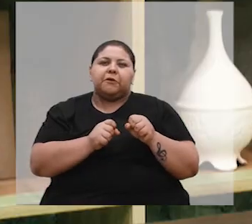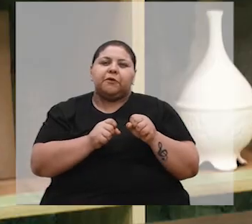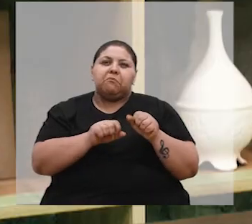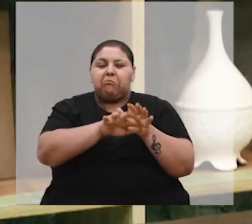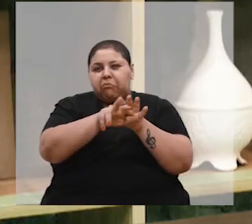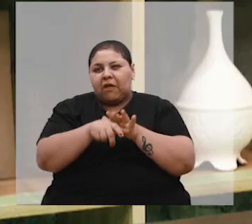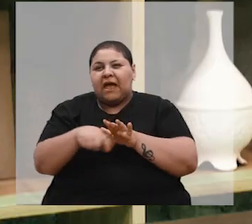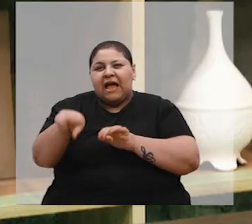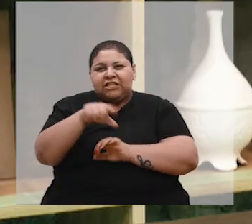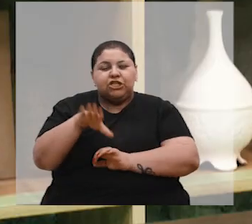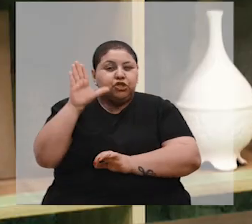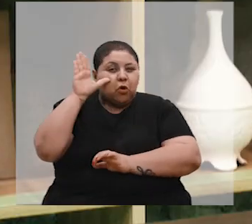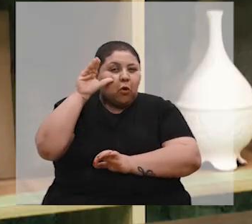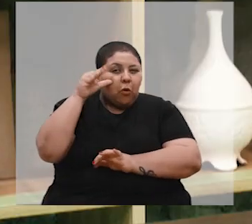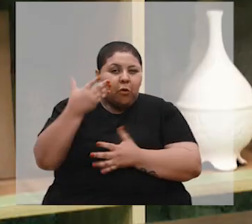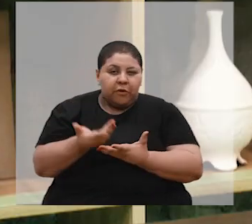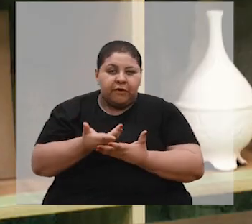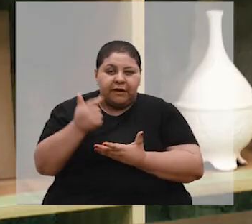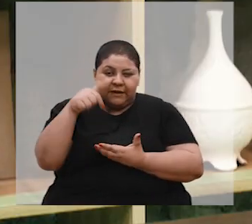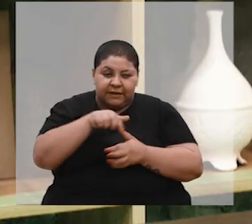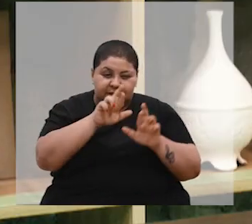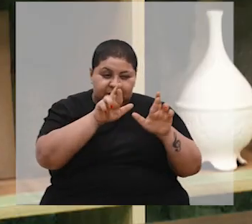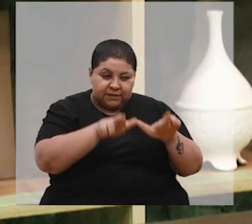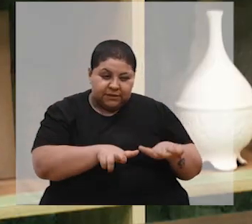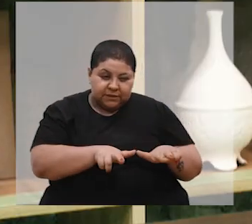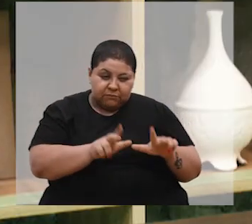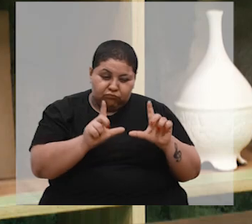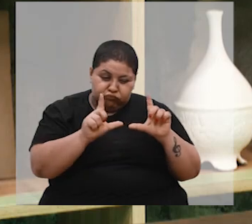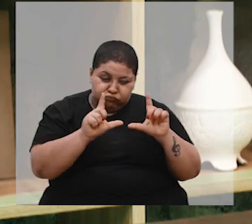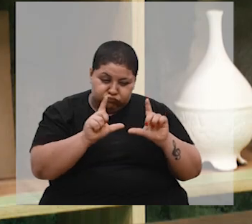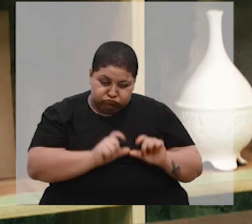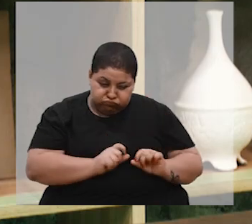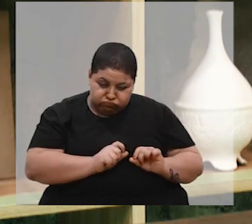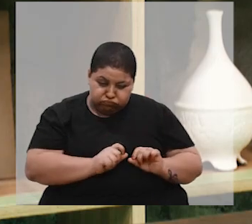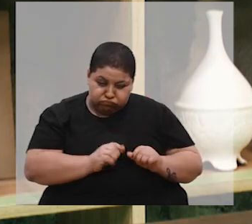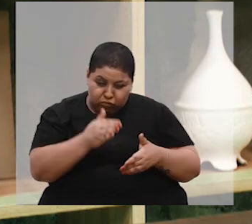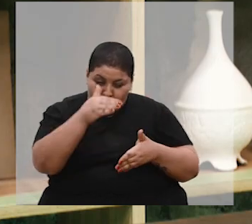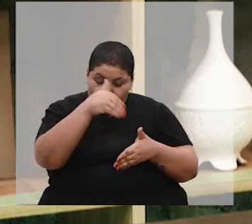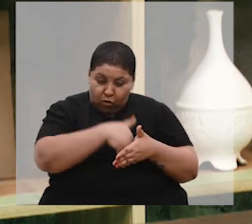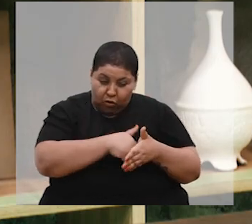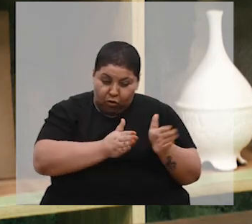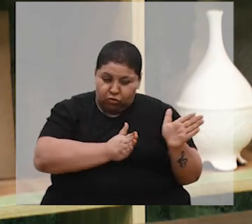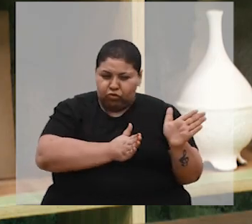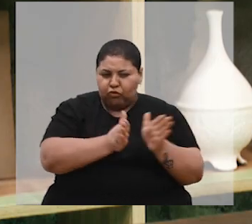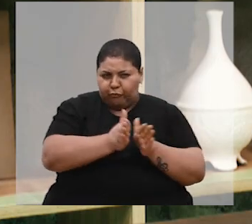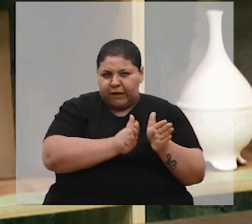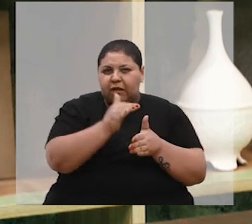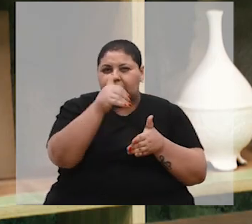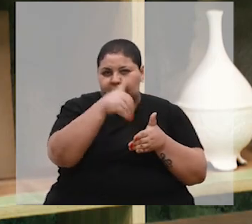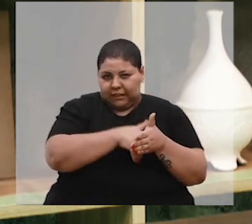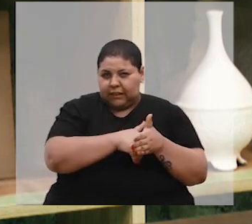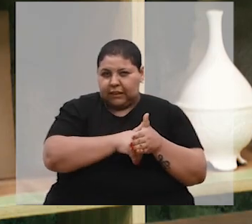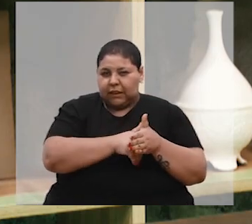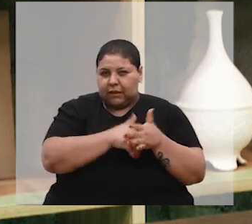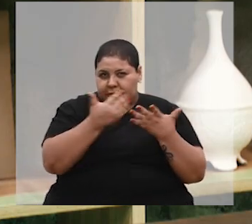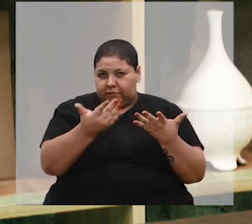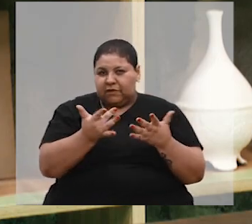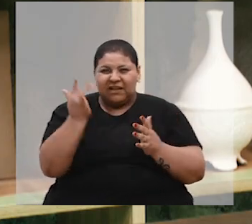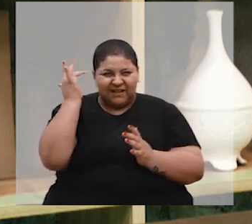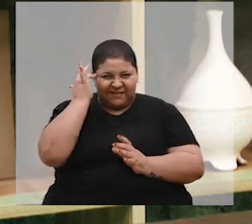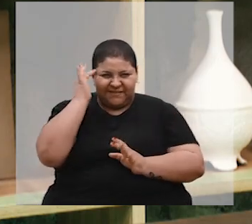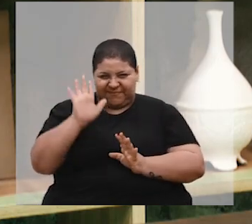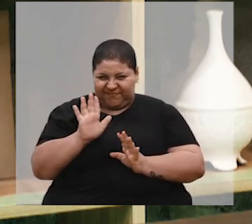nota bastante aqui na nossa região, mas que vem diminuindo, acho que com as eleições, com os pleitos, como os pleitos vão amadurecendo, acho que